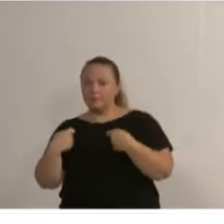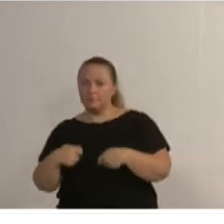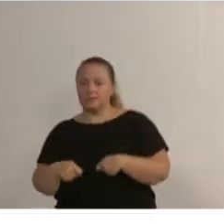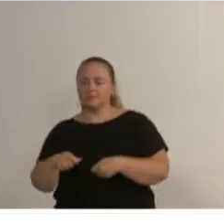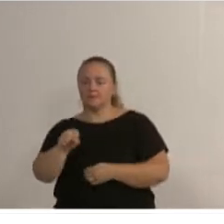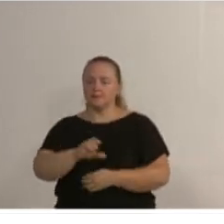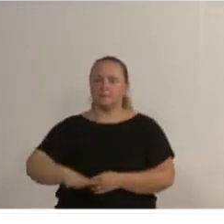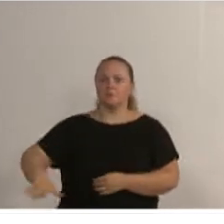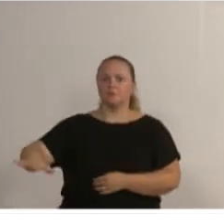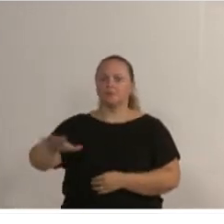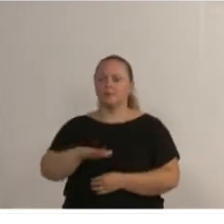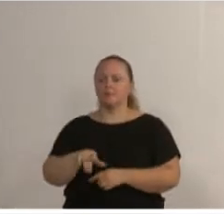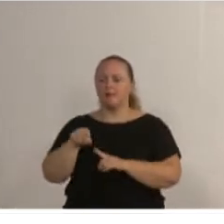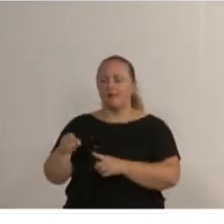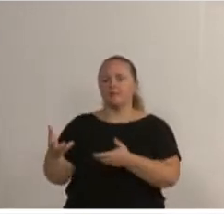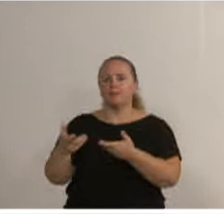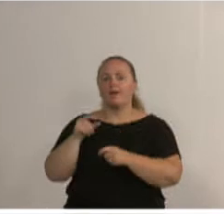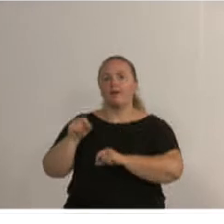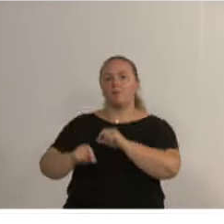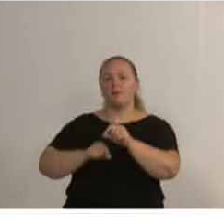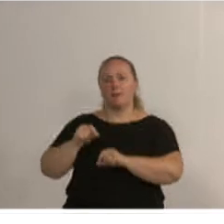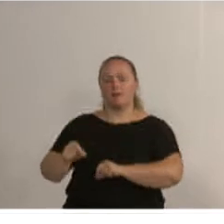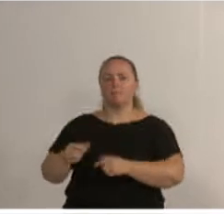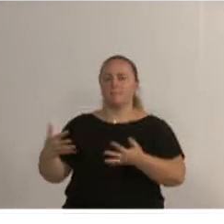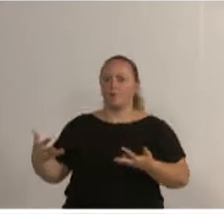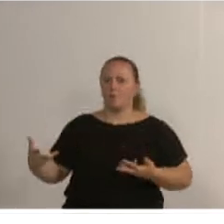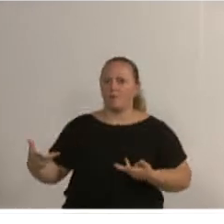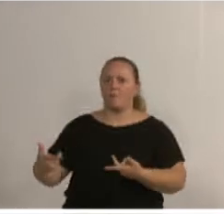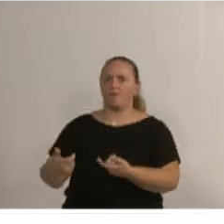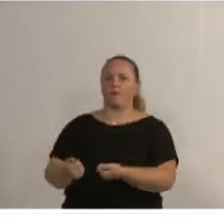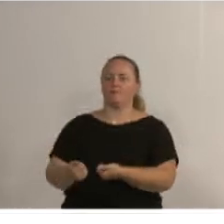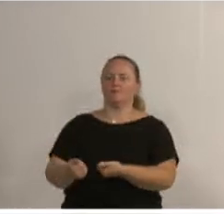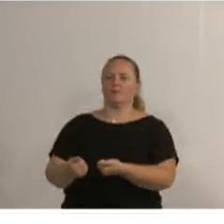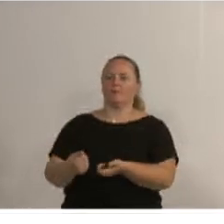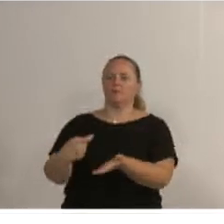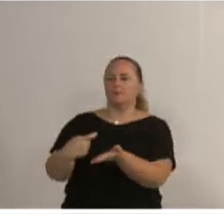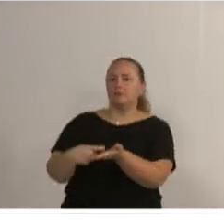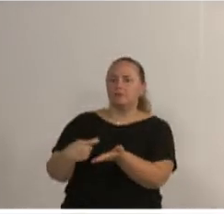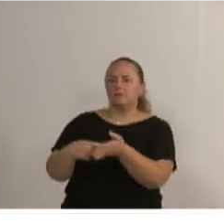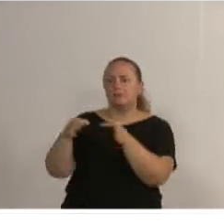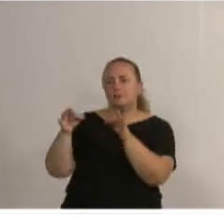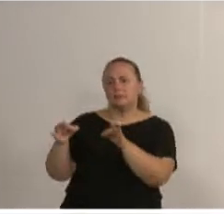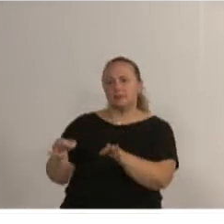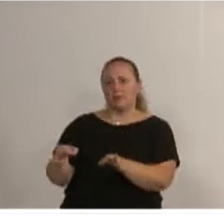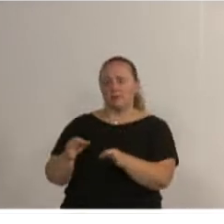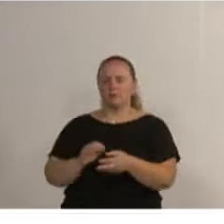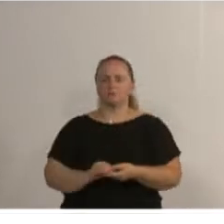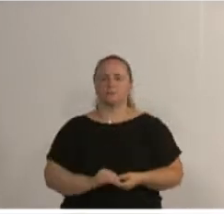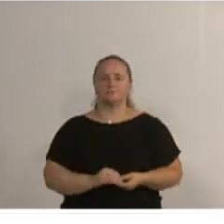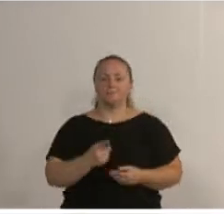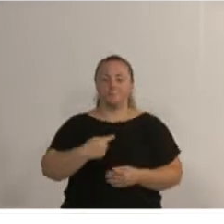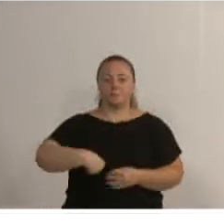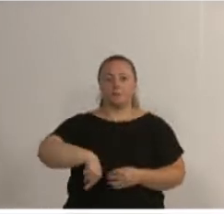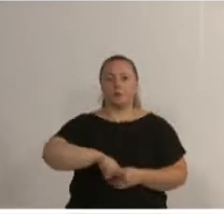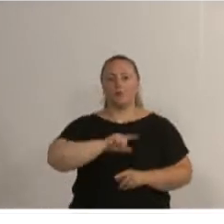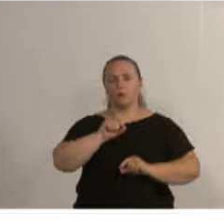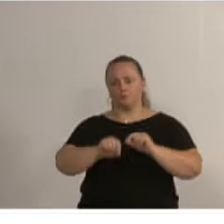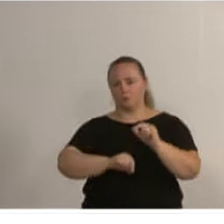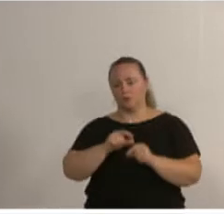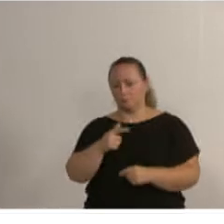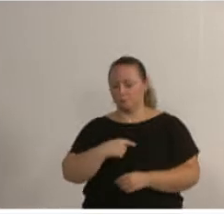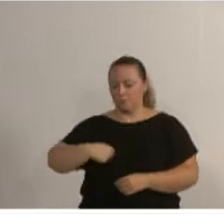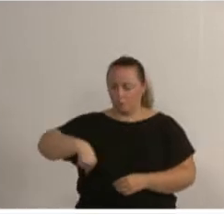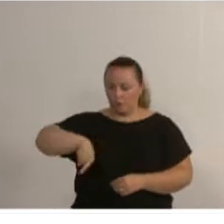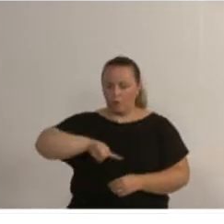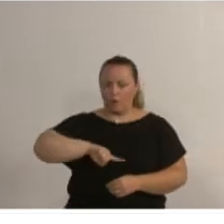de serviço e que quer tarifas honestas. Eu tenho sempre para colocar aqui que nós não só queremos, eu estou me incluindo nisso, nós